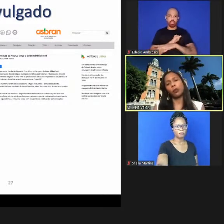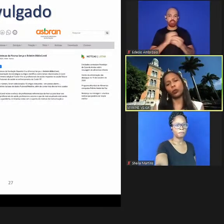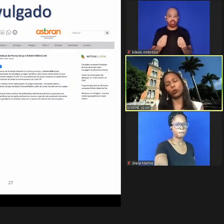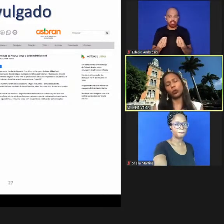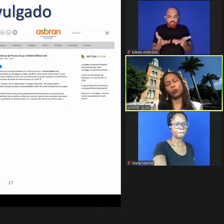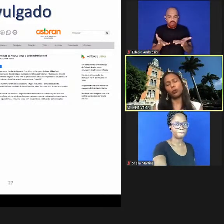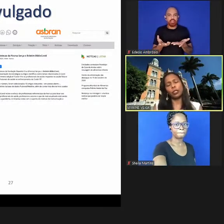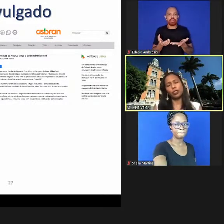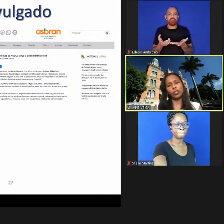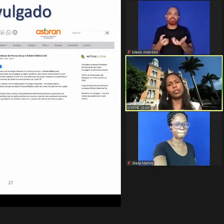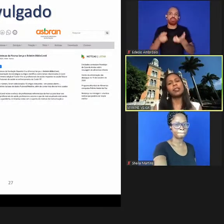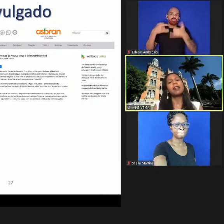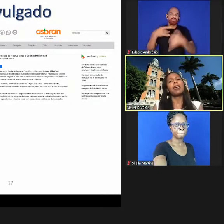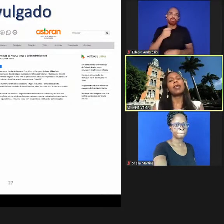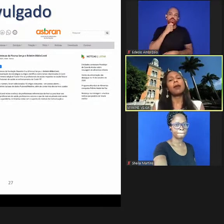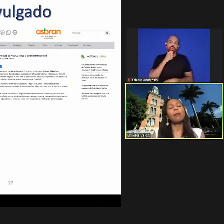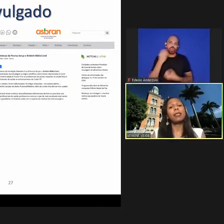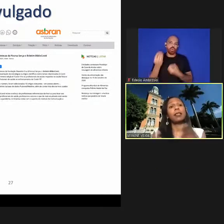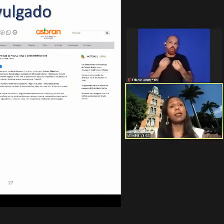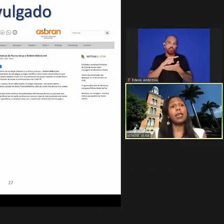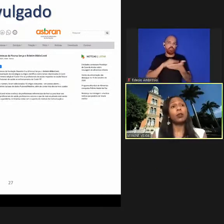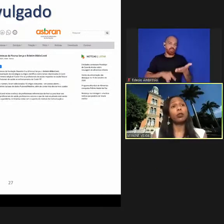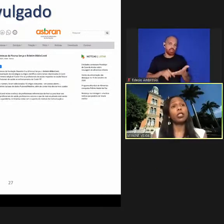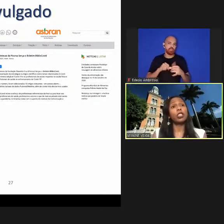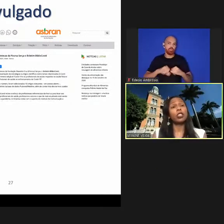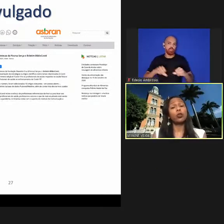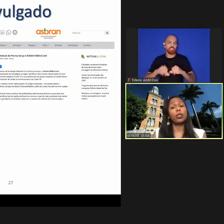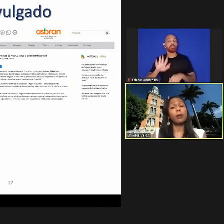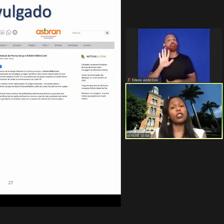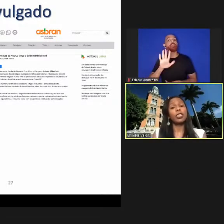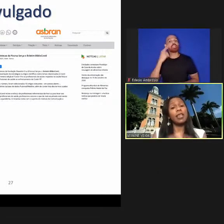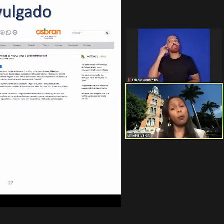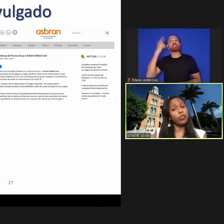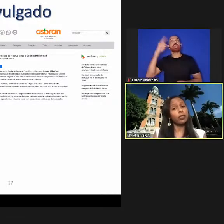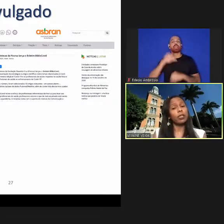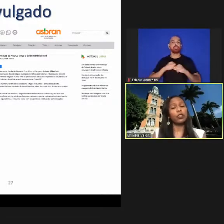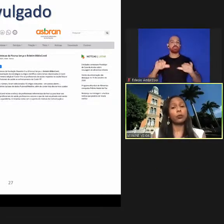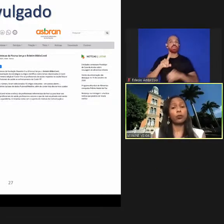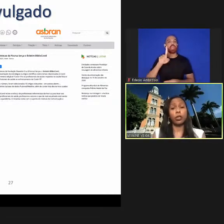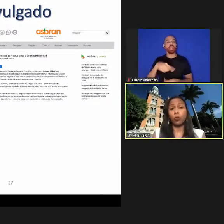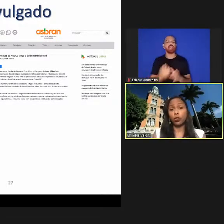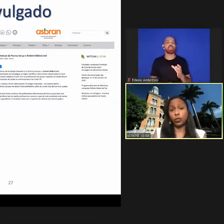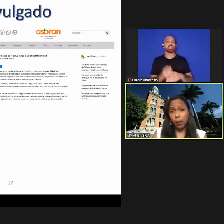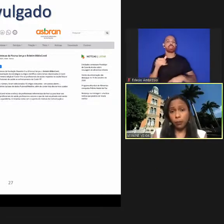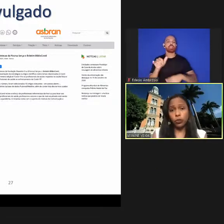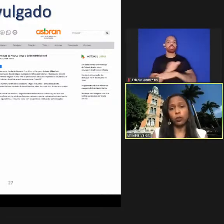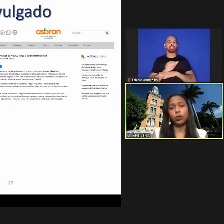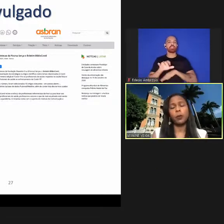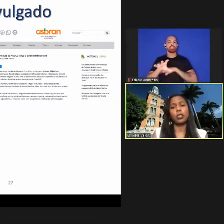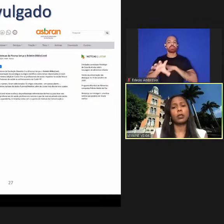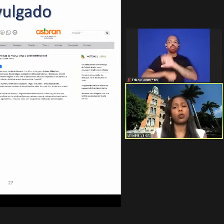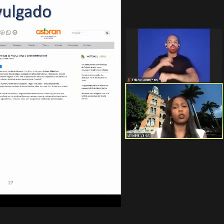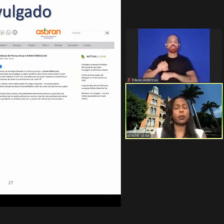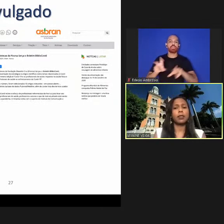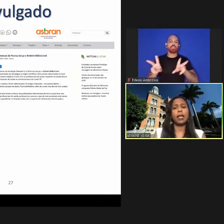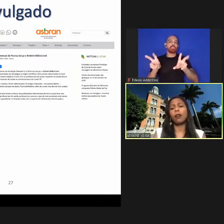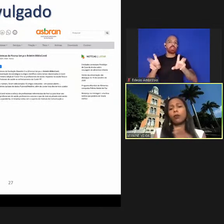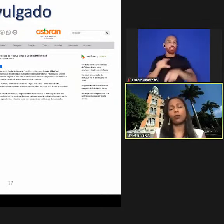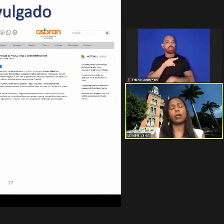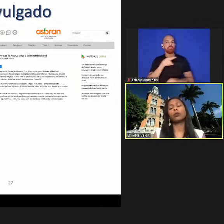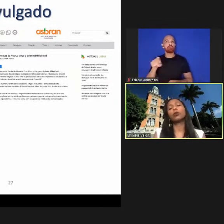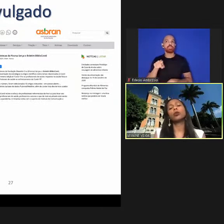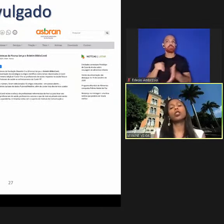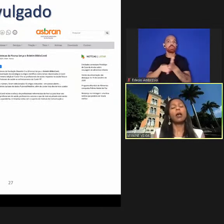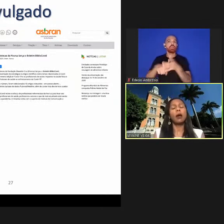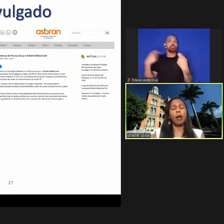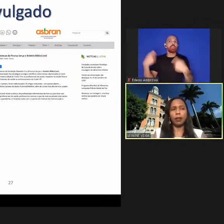expliquei muito sobre o boletim mas a ideia do boletim é justamente criar uma estratégia de busca com os temas que os pesquisadores precisavam